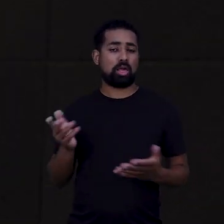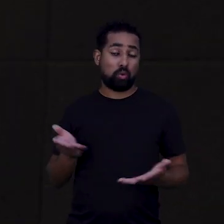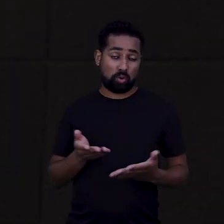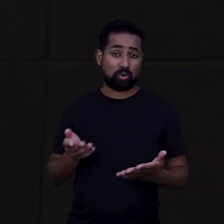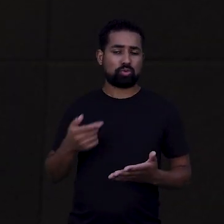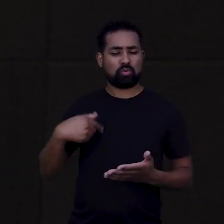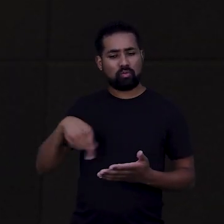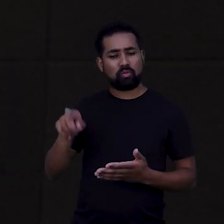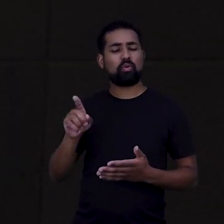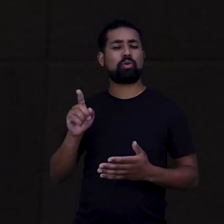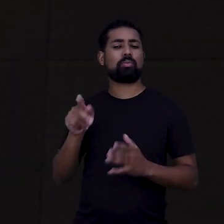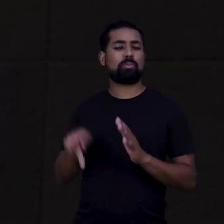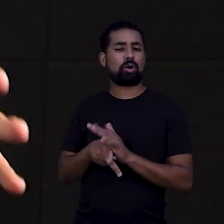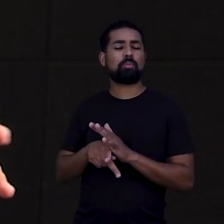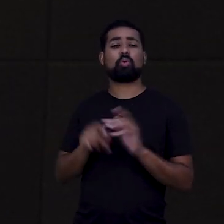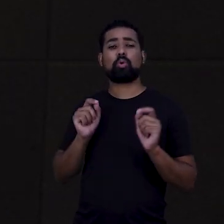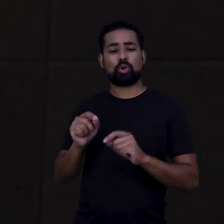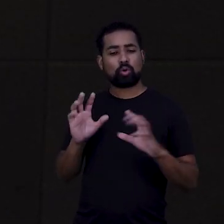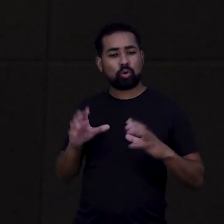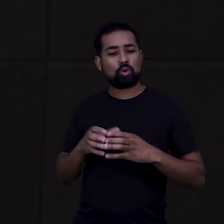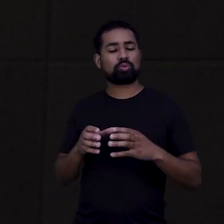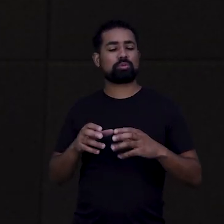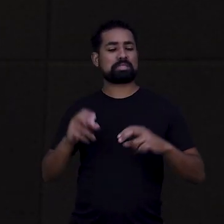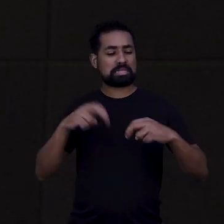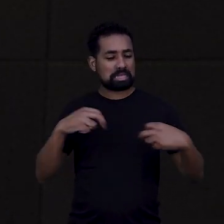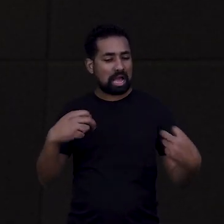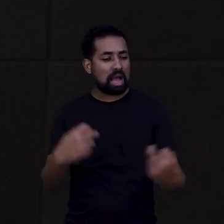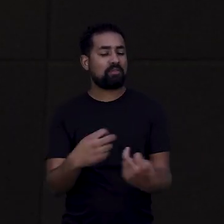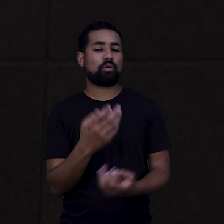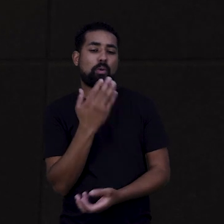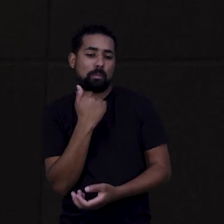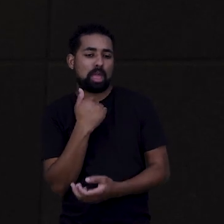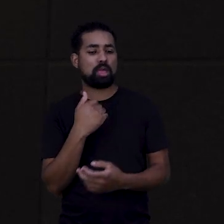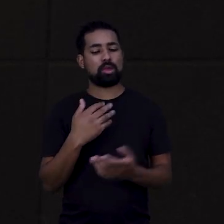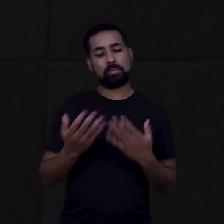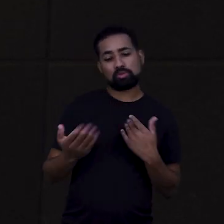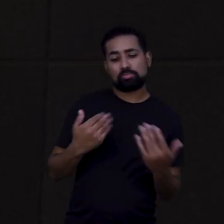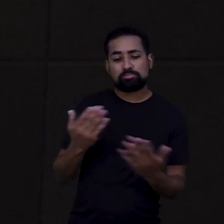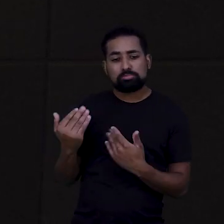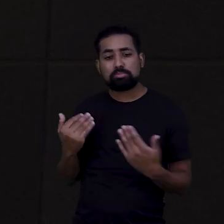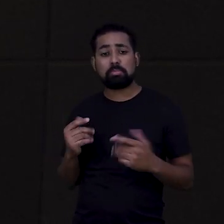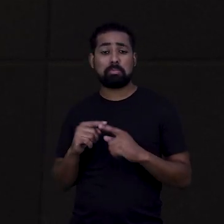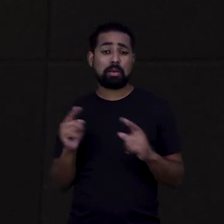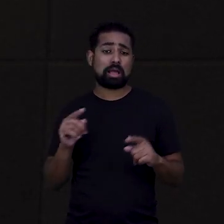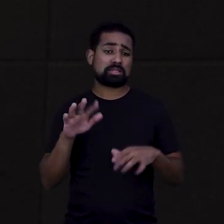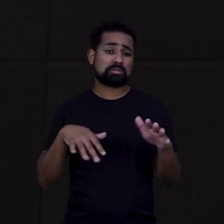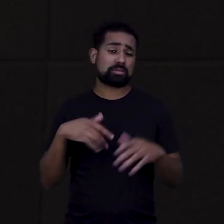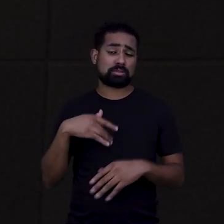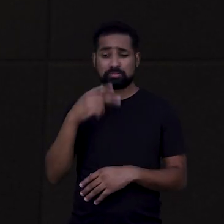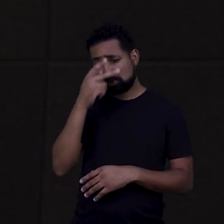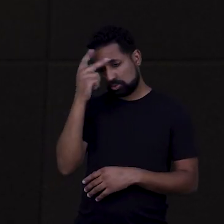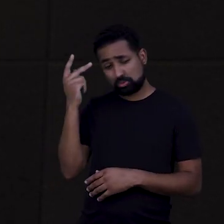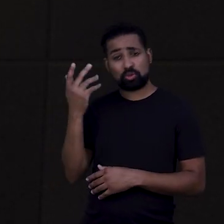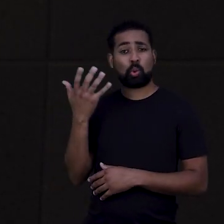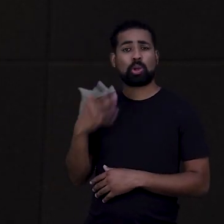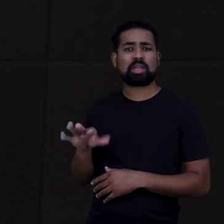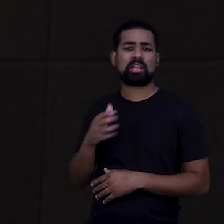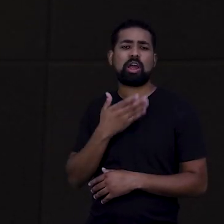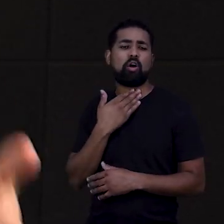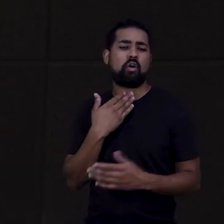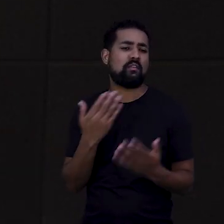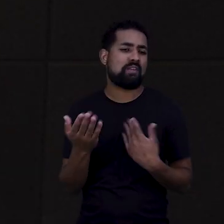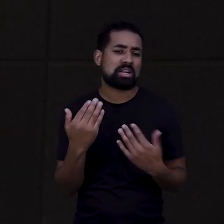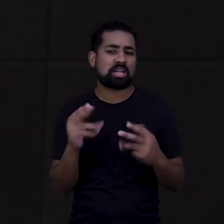encontros onde a gente ia né para sentar comer e conversar assim só que era Engraçado que as muitas vezes as pessoas não queriam